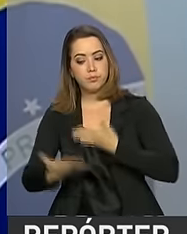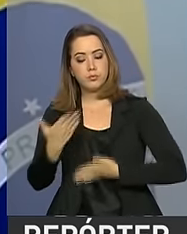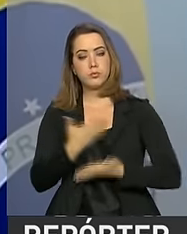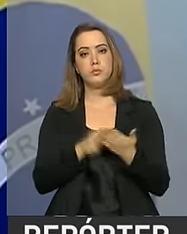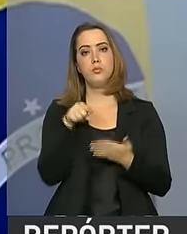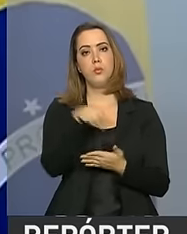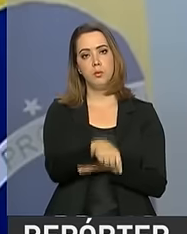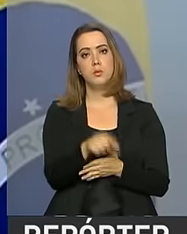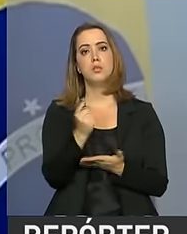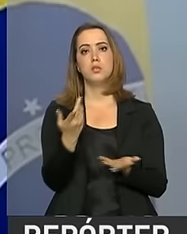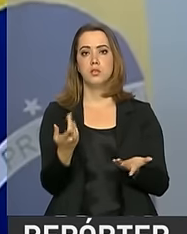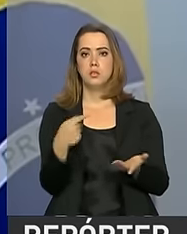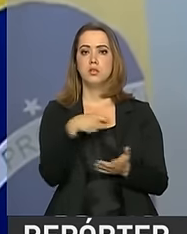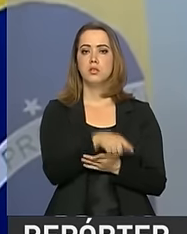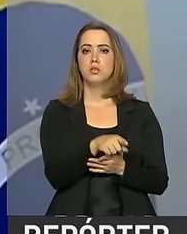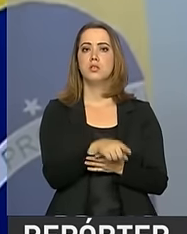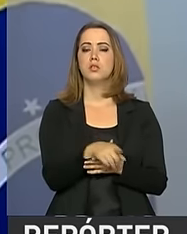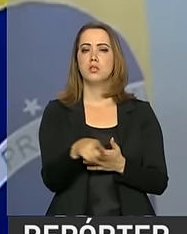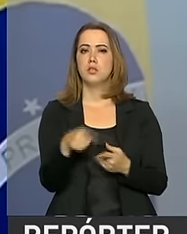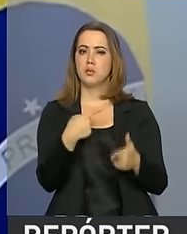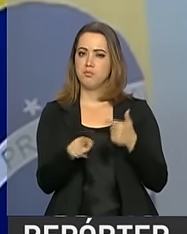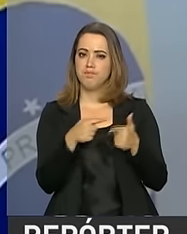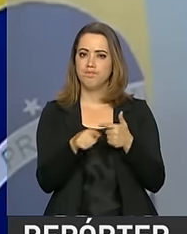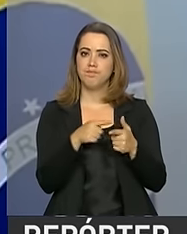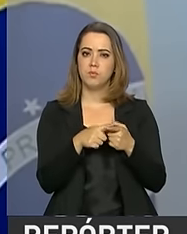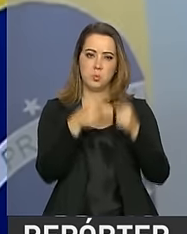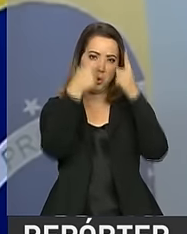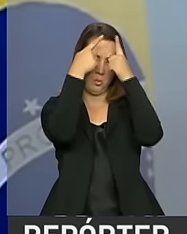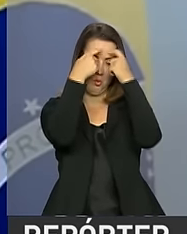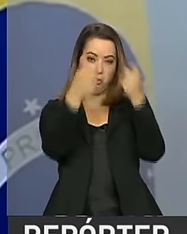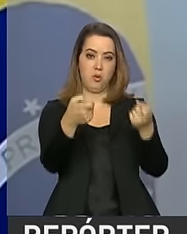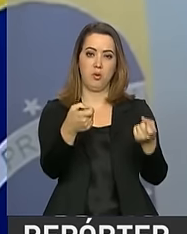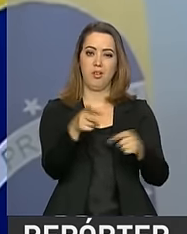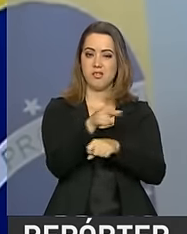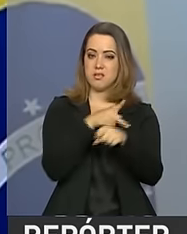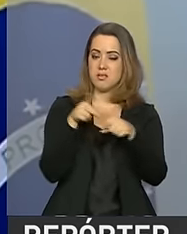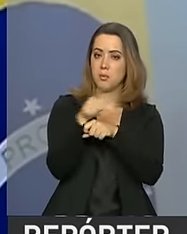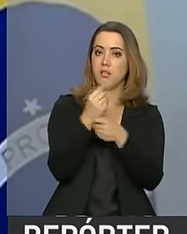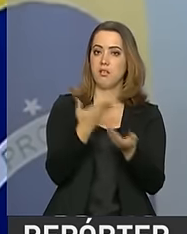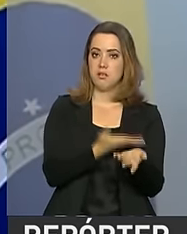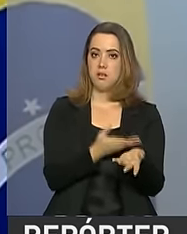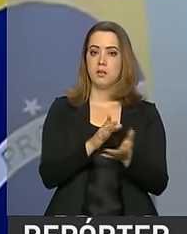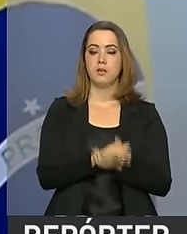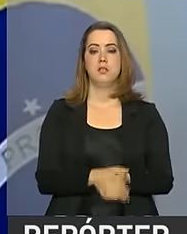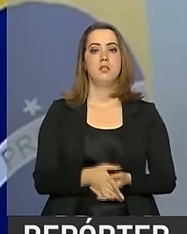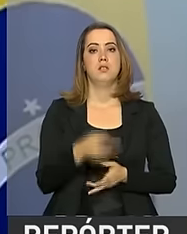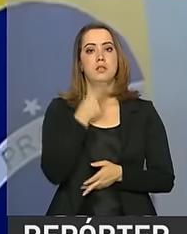para esses conflitos, né? Falou-se muito também